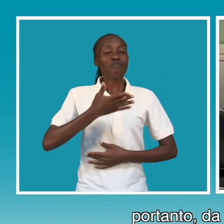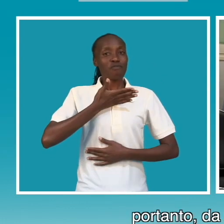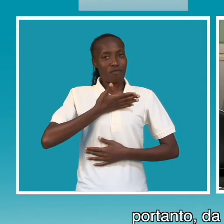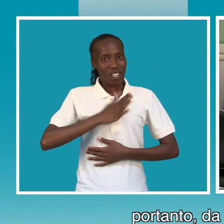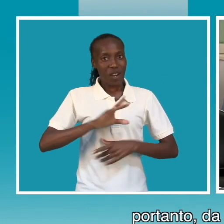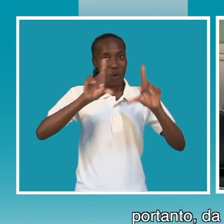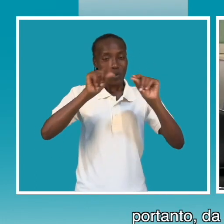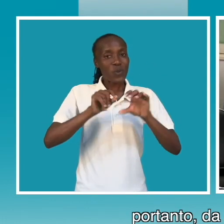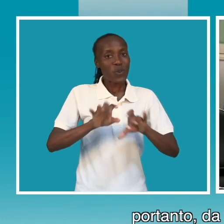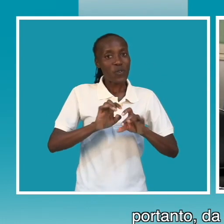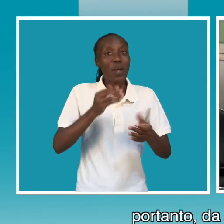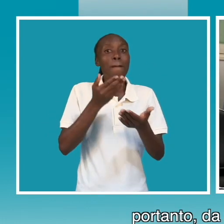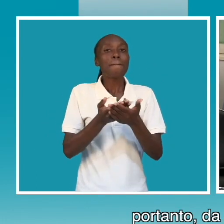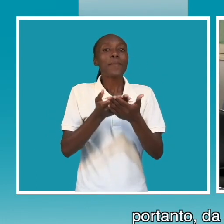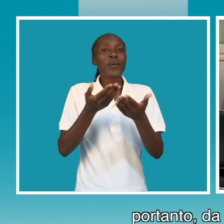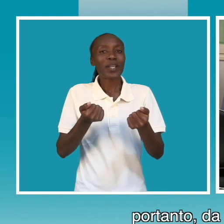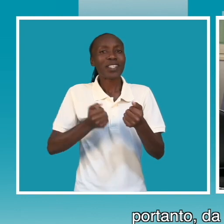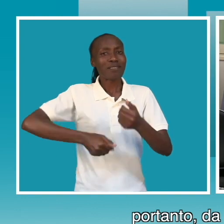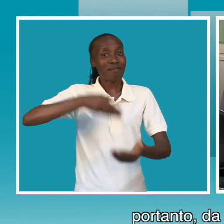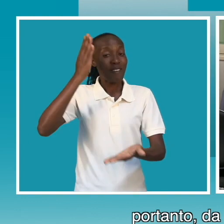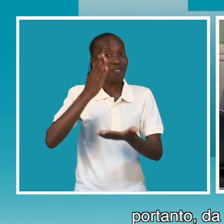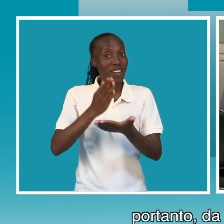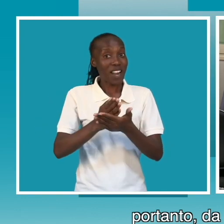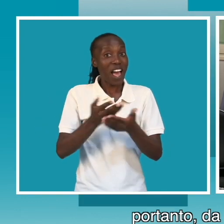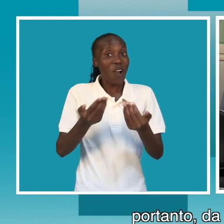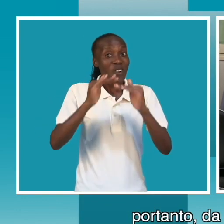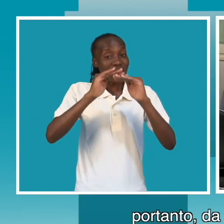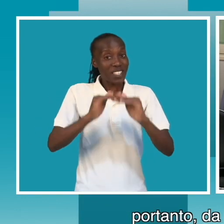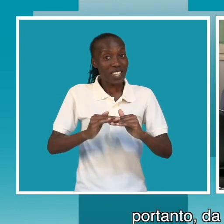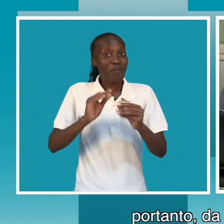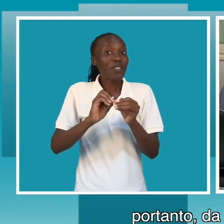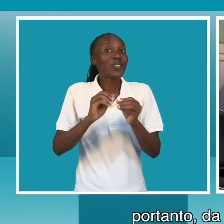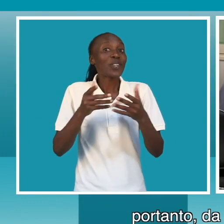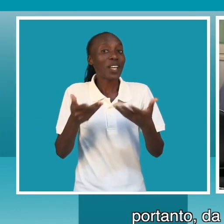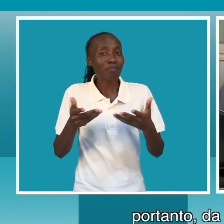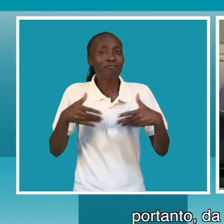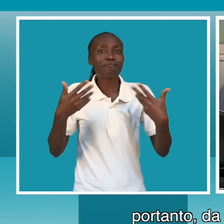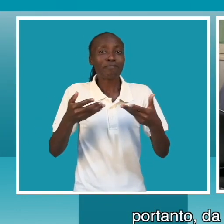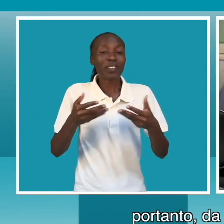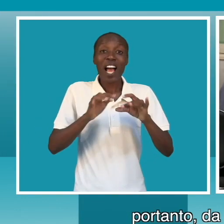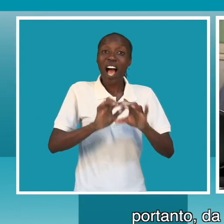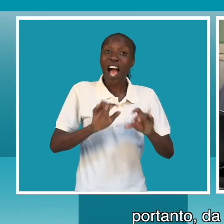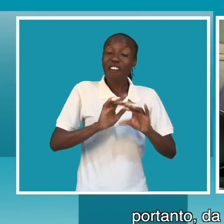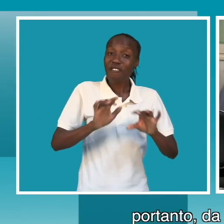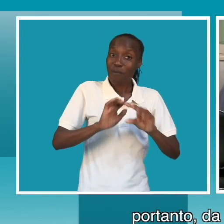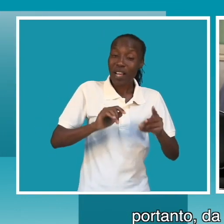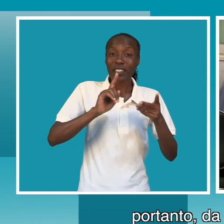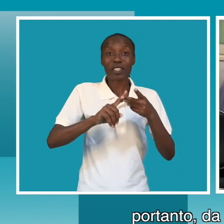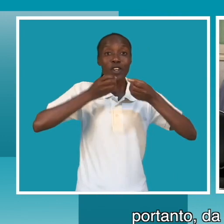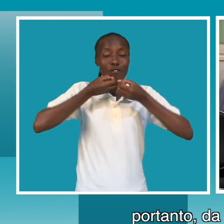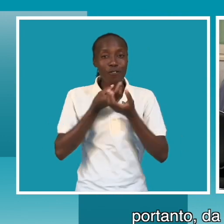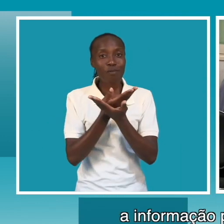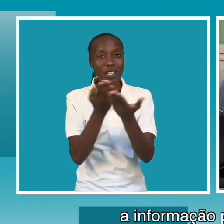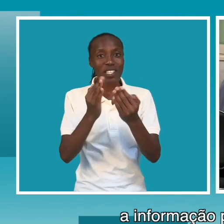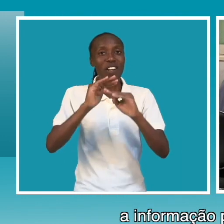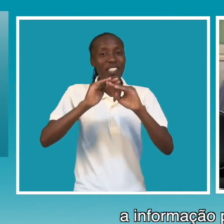partir da própria informática, porque, na verdade, esses dias que ocorrem à informática ou à